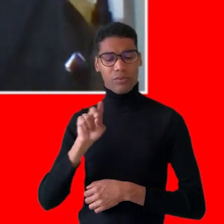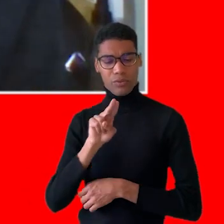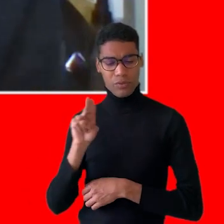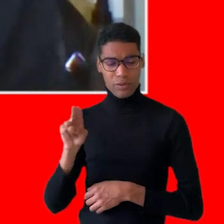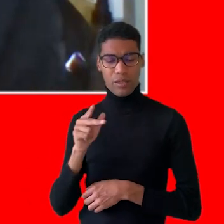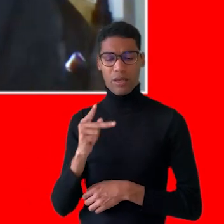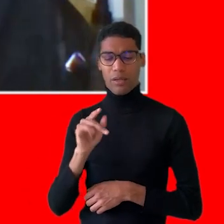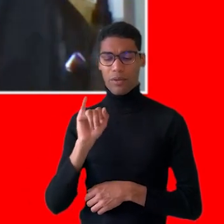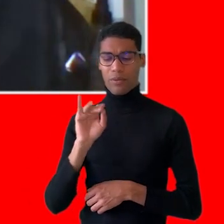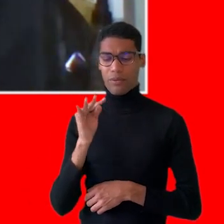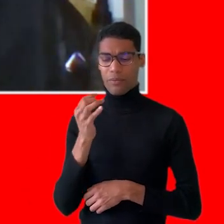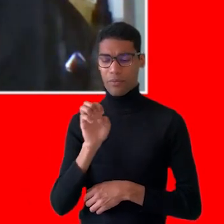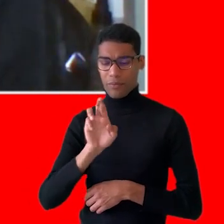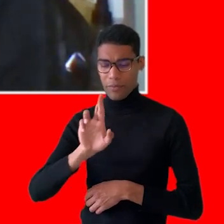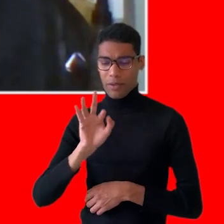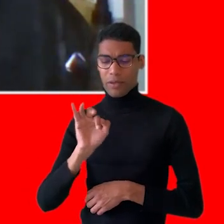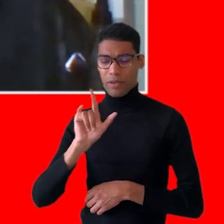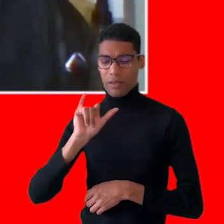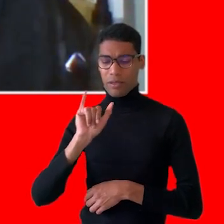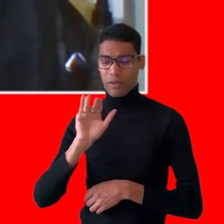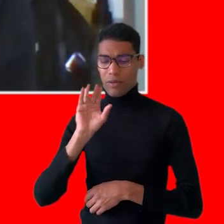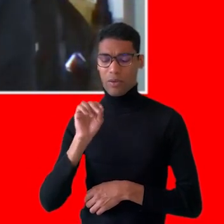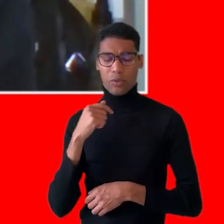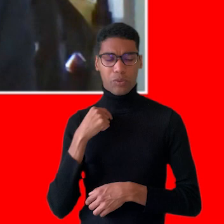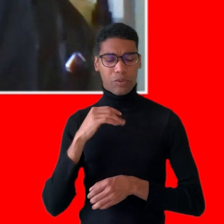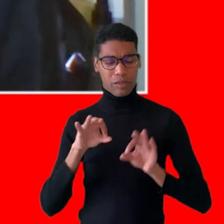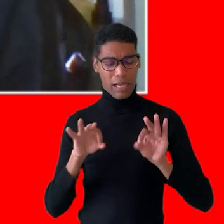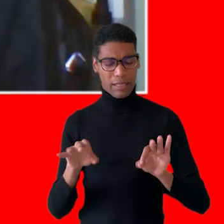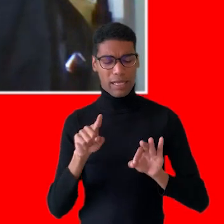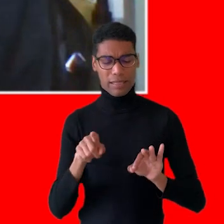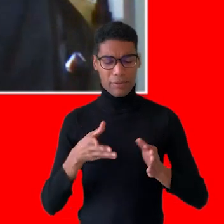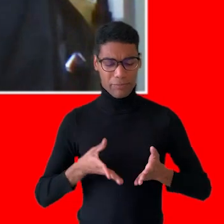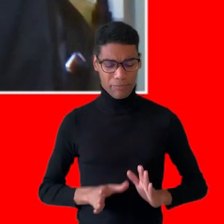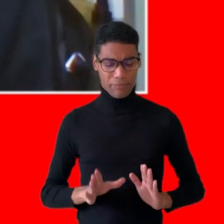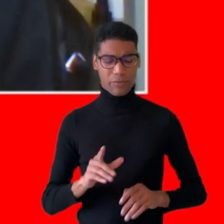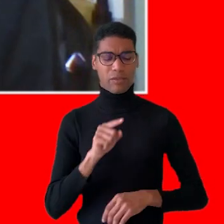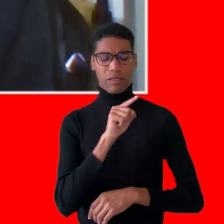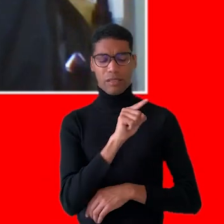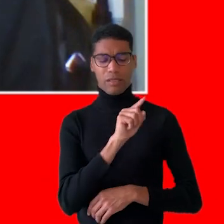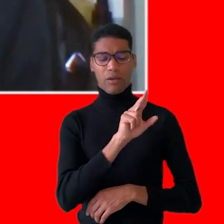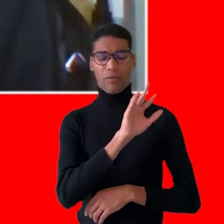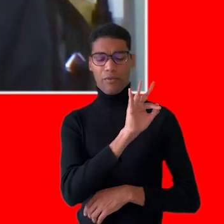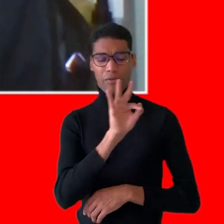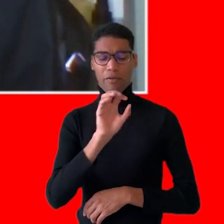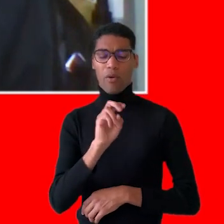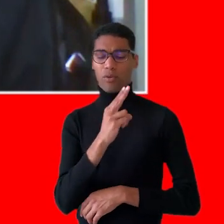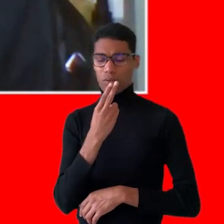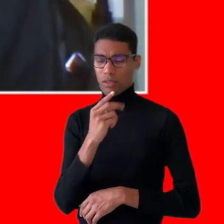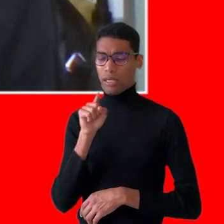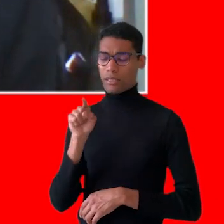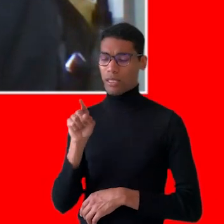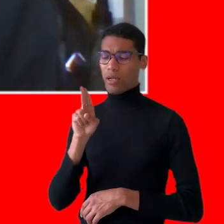chamado Peter Fry, não tenho certeza que se ele era daí ou se ele era da UFRJ.